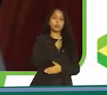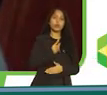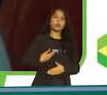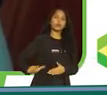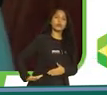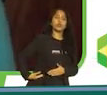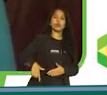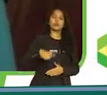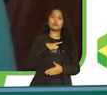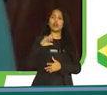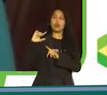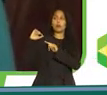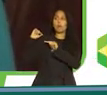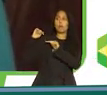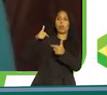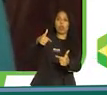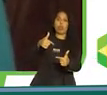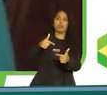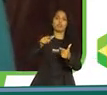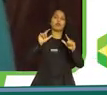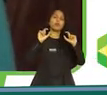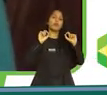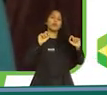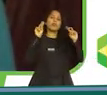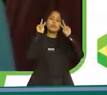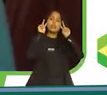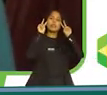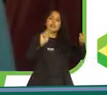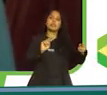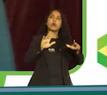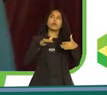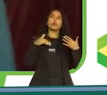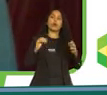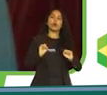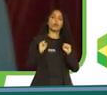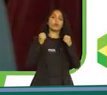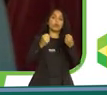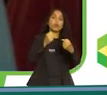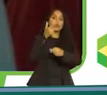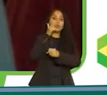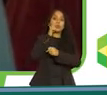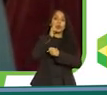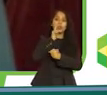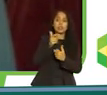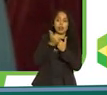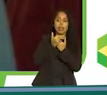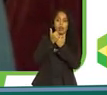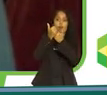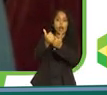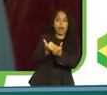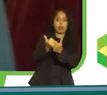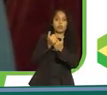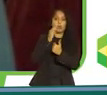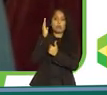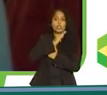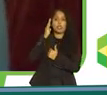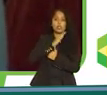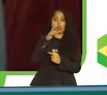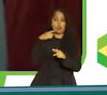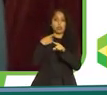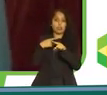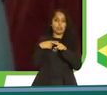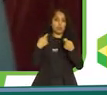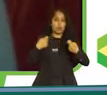muito analógico. Você vê, por exemplo, qual foi o esforço que a gente fez para conseguir pagar o auxílio emergencial no começo da pandemia, um